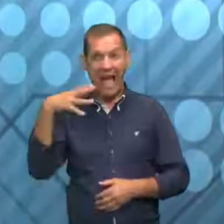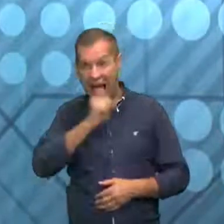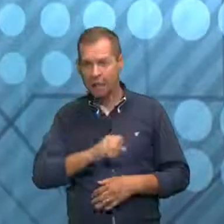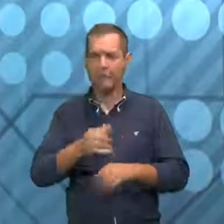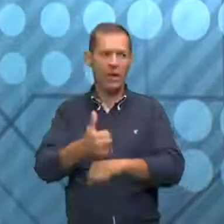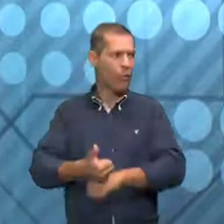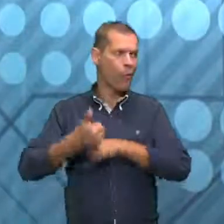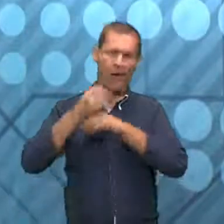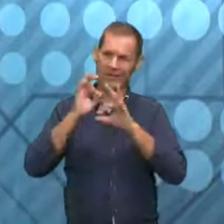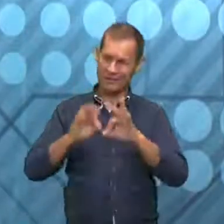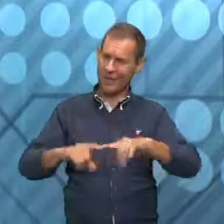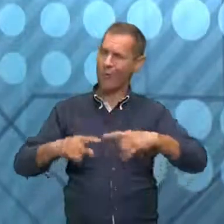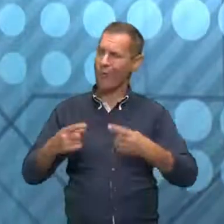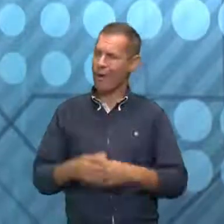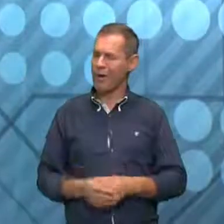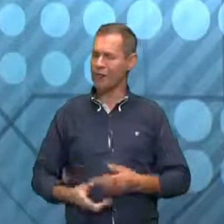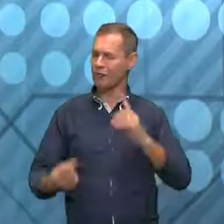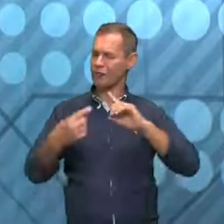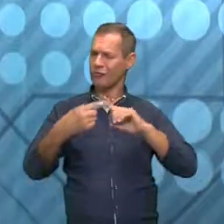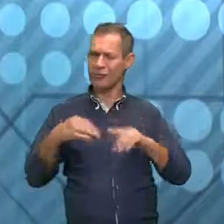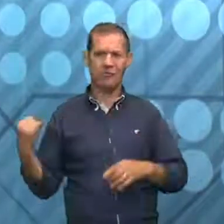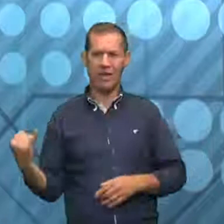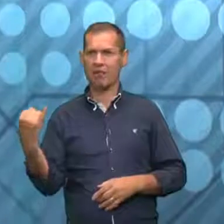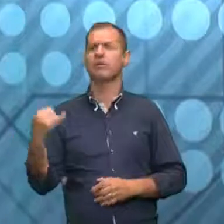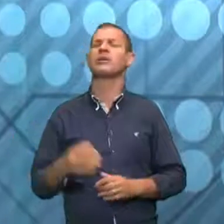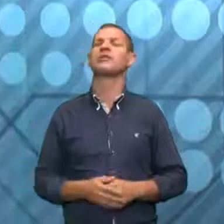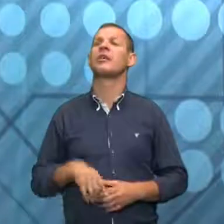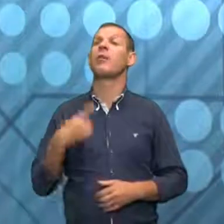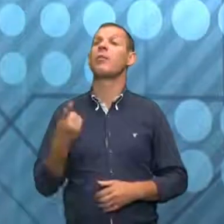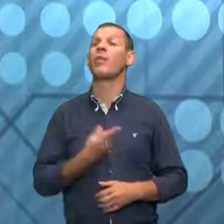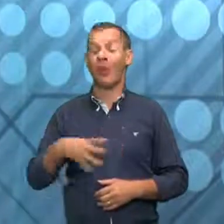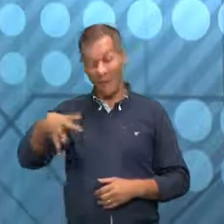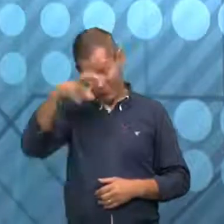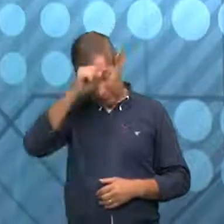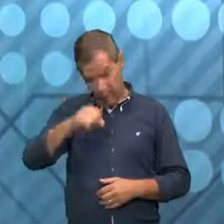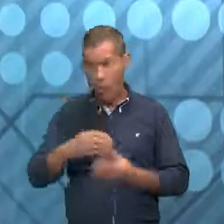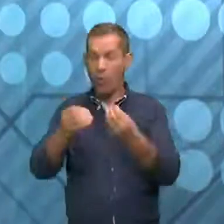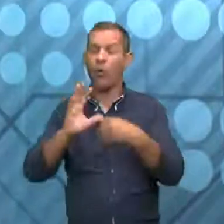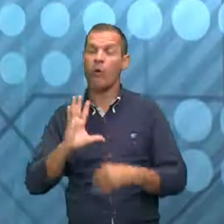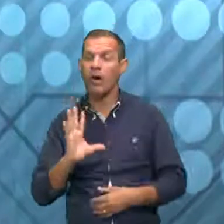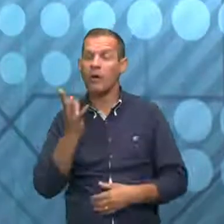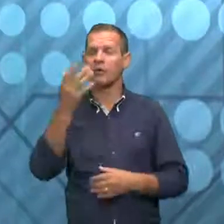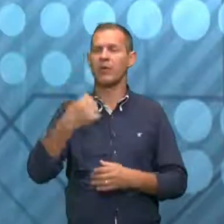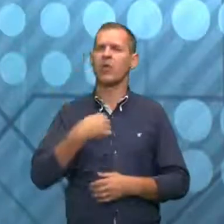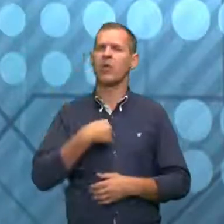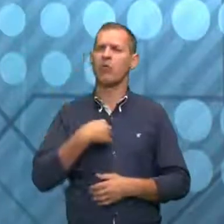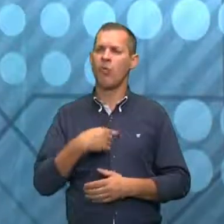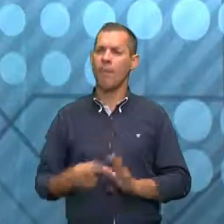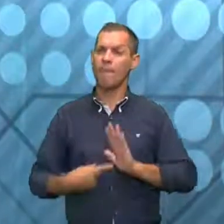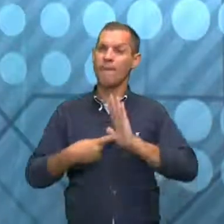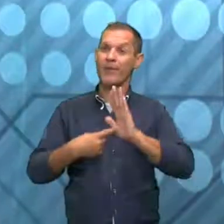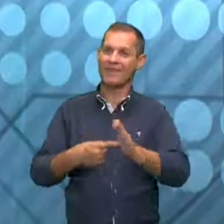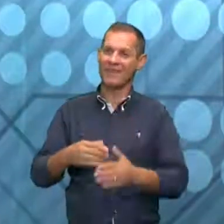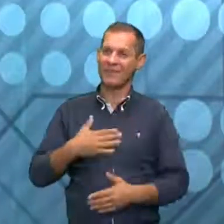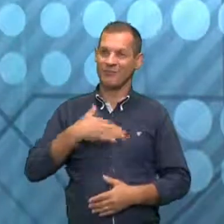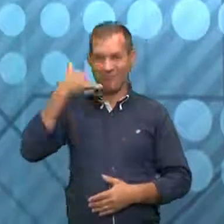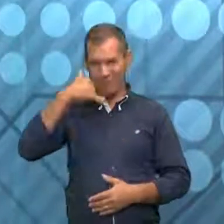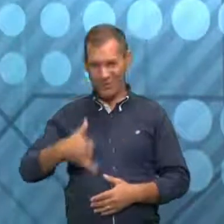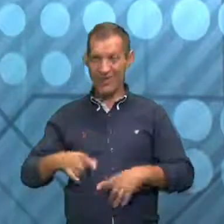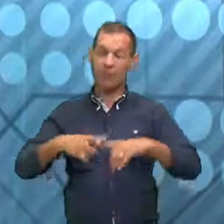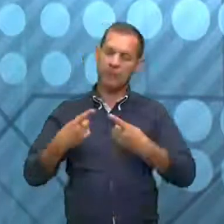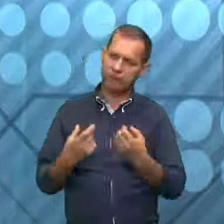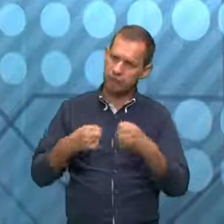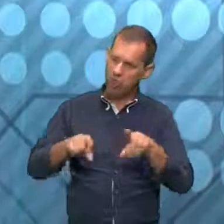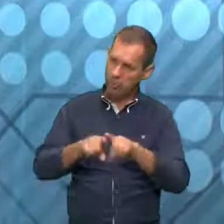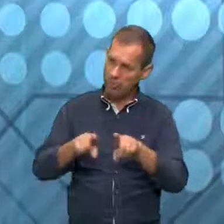mais eficiente, com maior alcance. Então é muito importante. E para a gente aprender como que isso funciona, eu vou ilustrar aqui no meu celular.